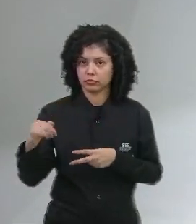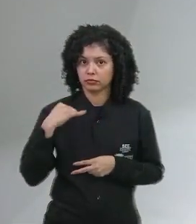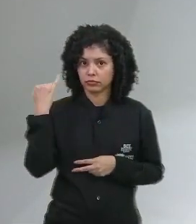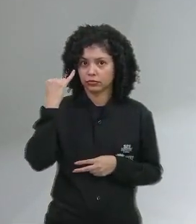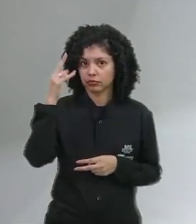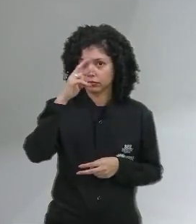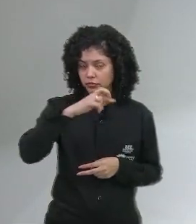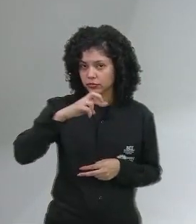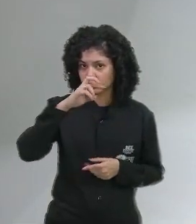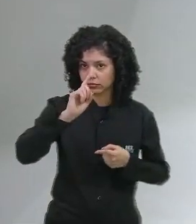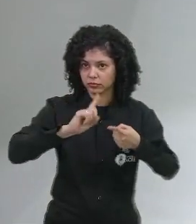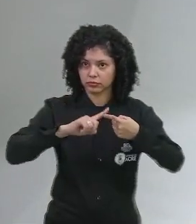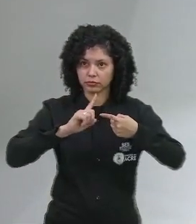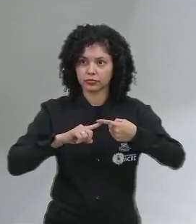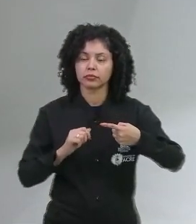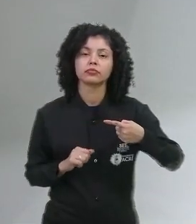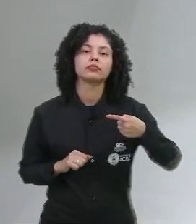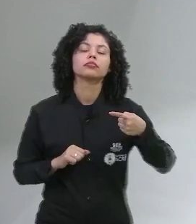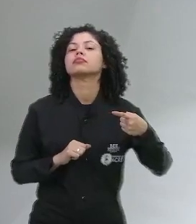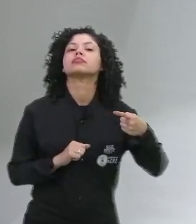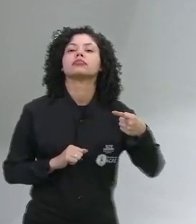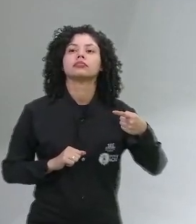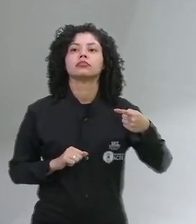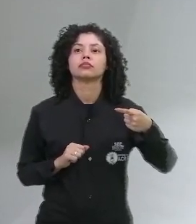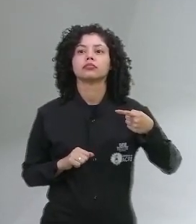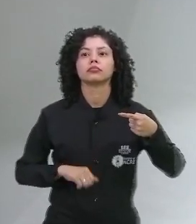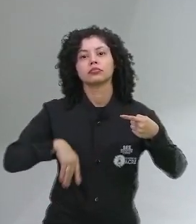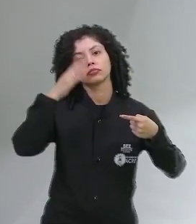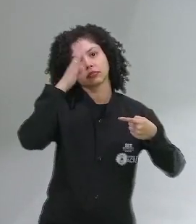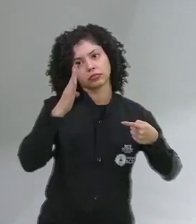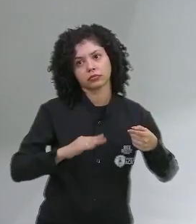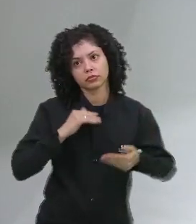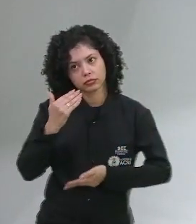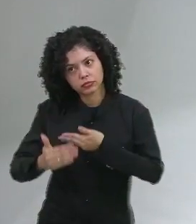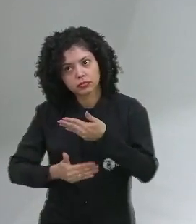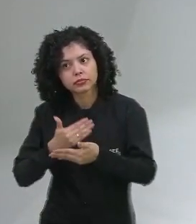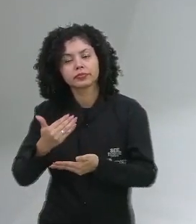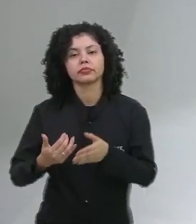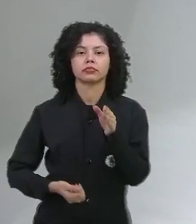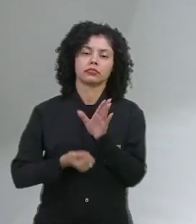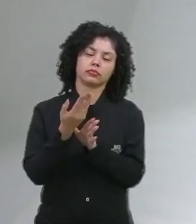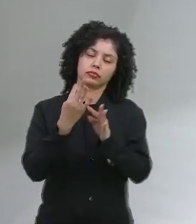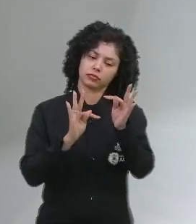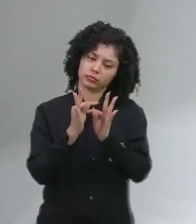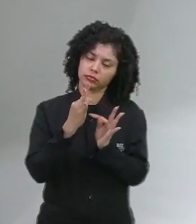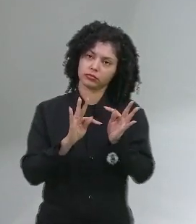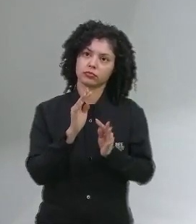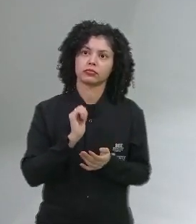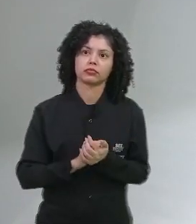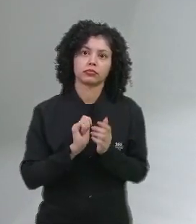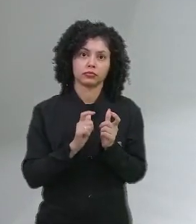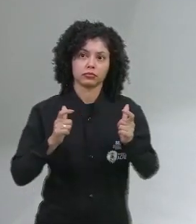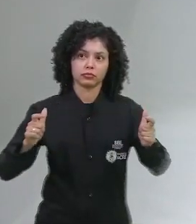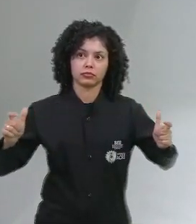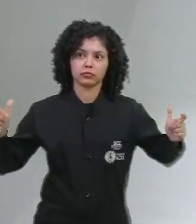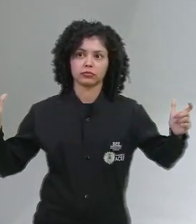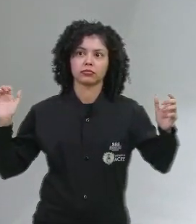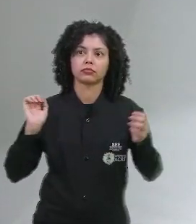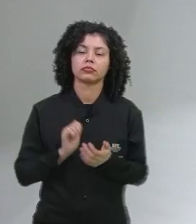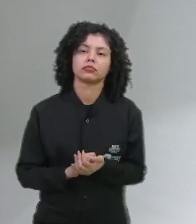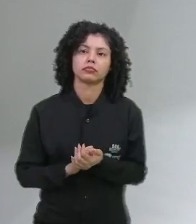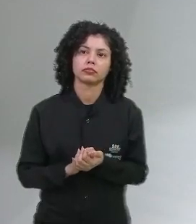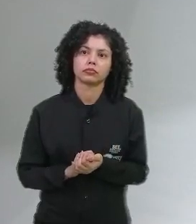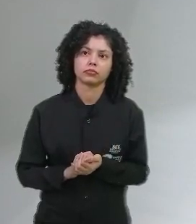para analisar. O primeiro é que o Brasil vem se desenvolvendo, vem gerando tecnologia, vem crescendo e